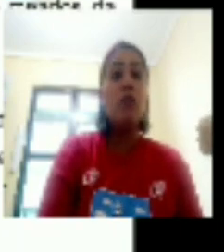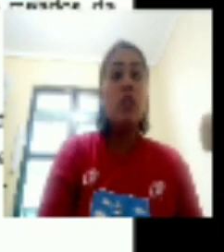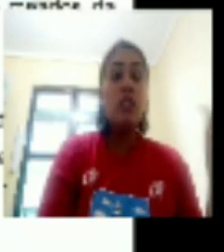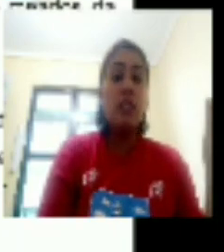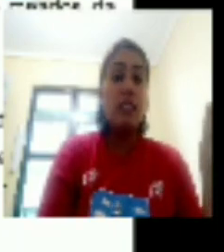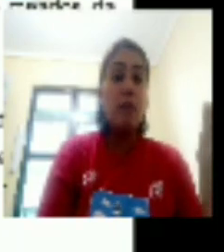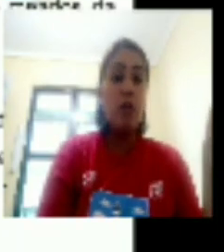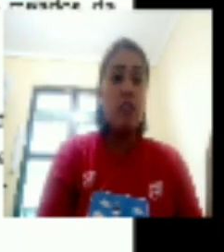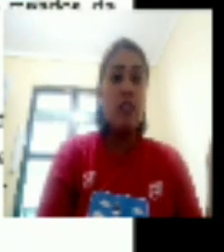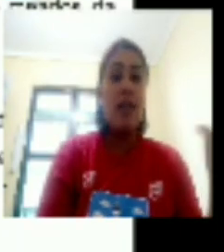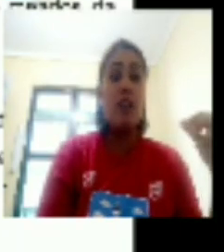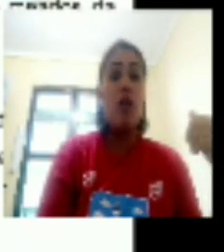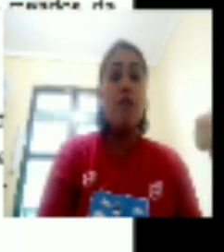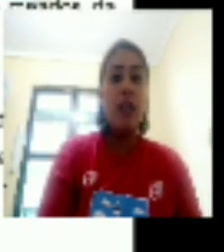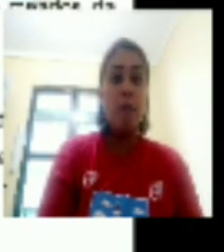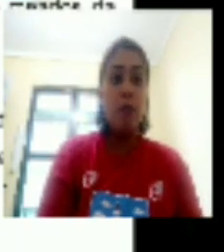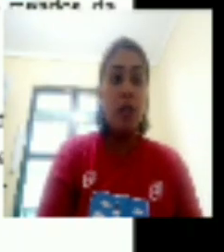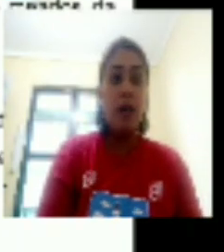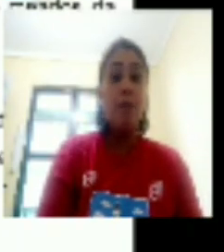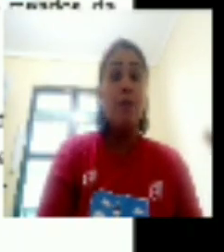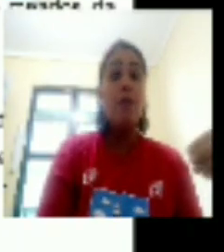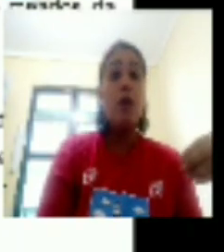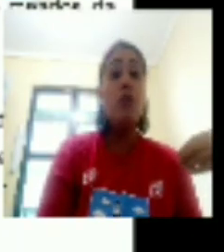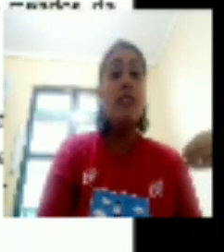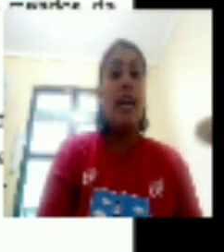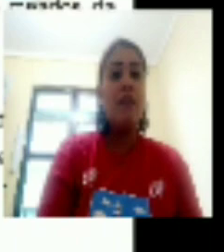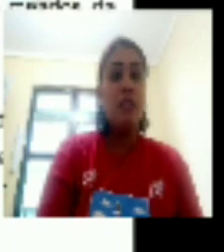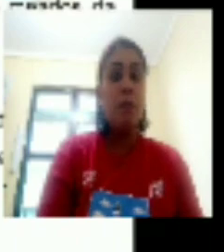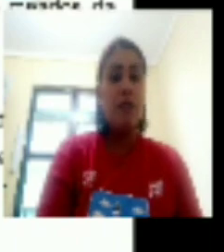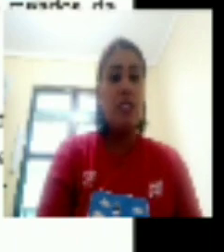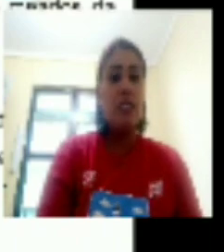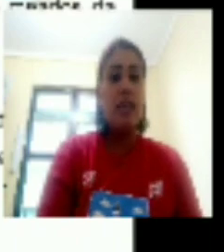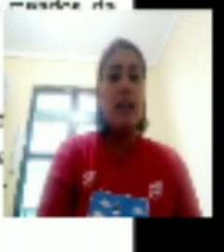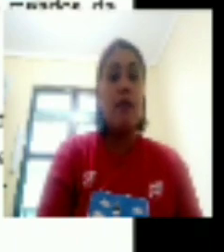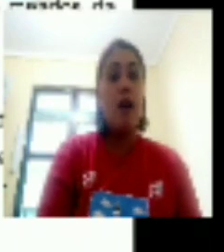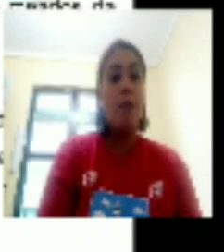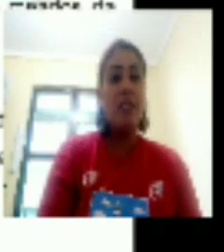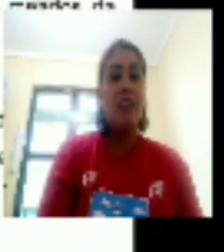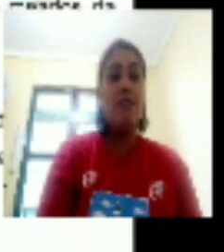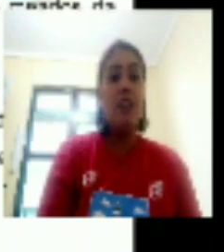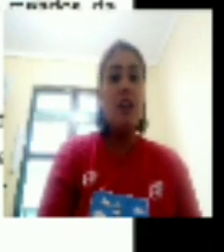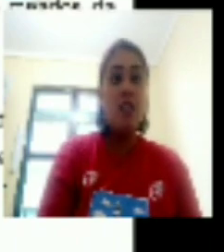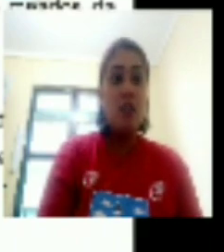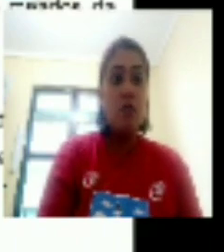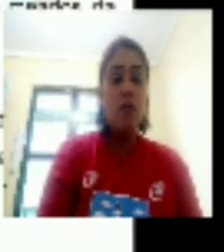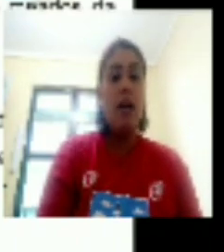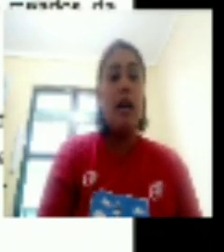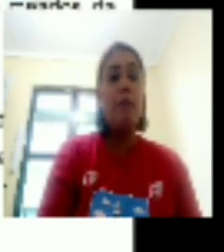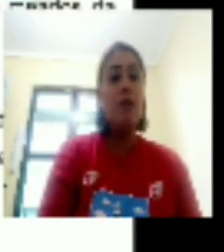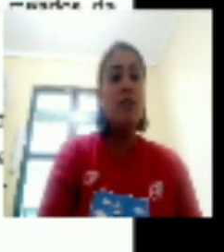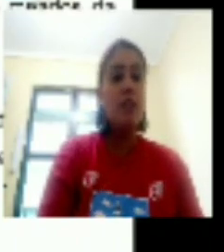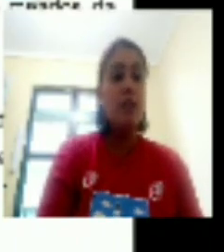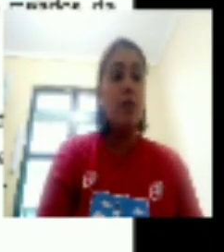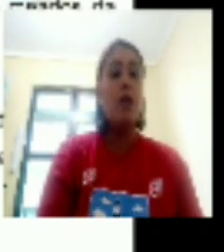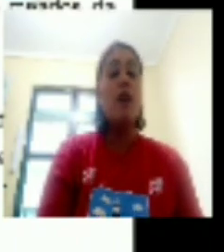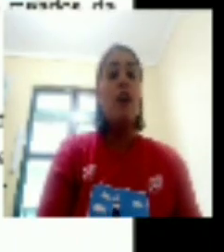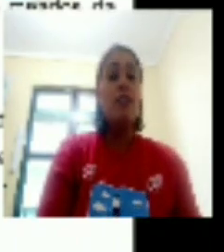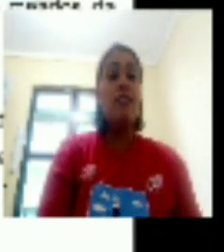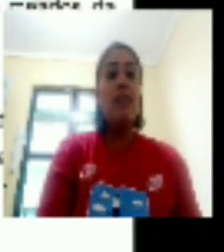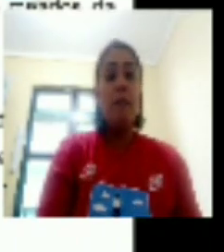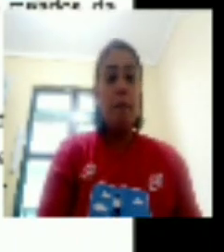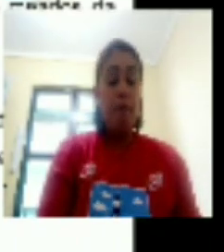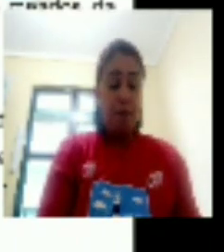da abertura da democracia à nova república, o déficit previdenciário aumentava ano após ano.